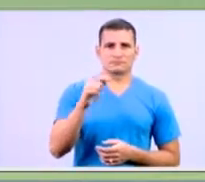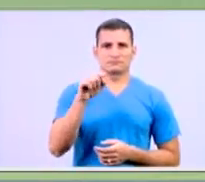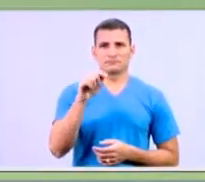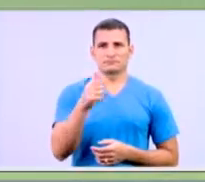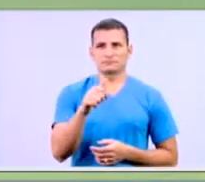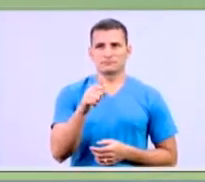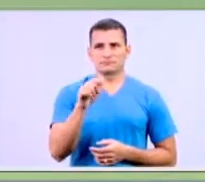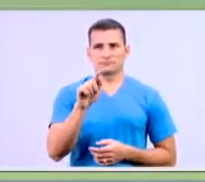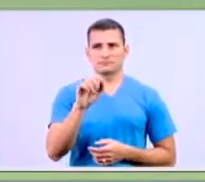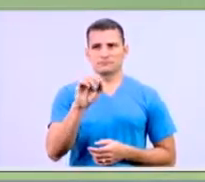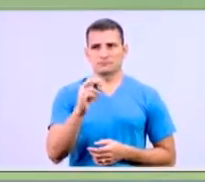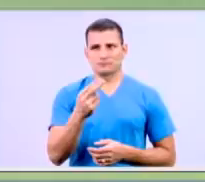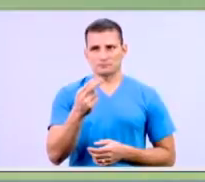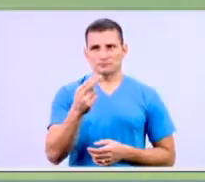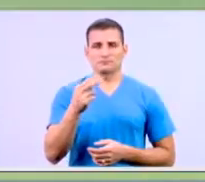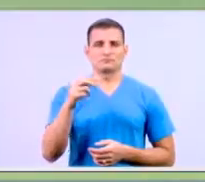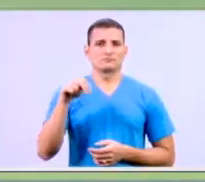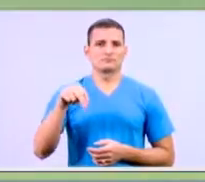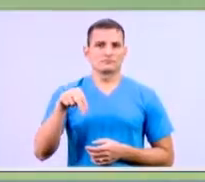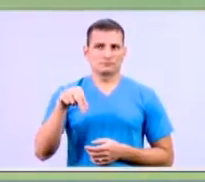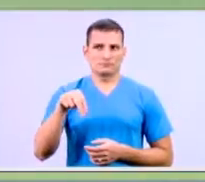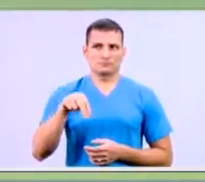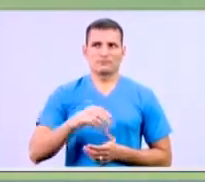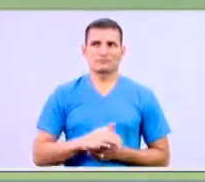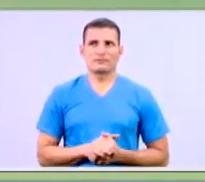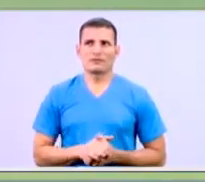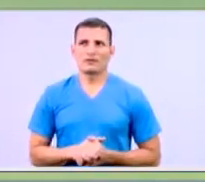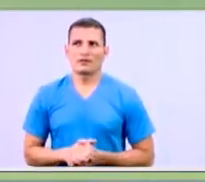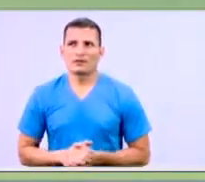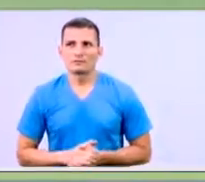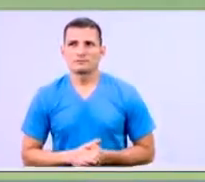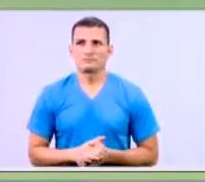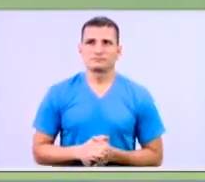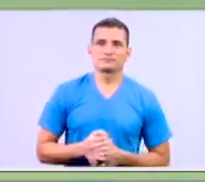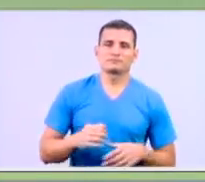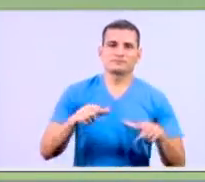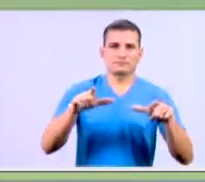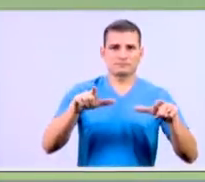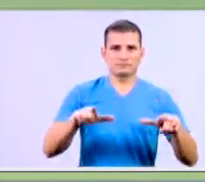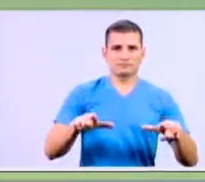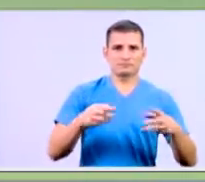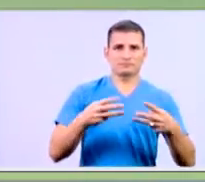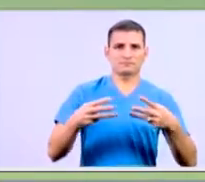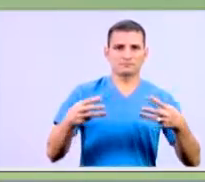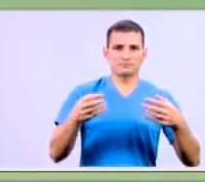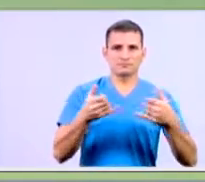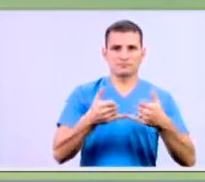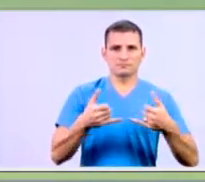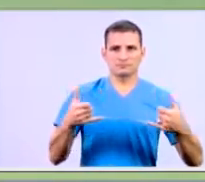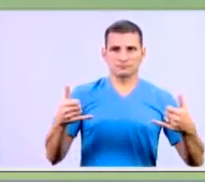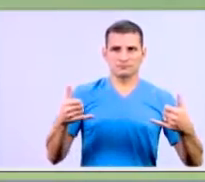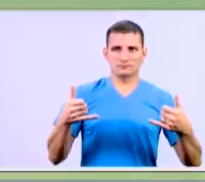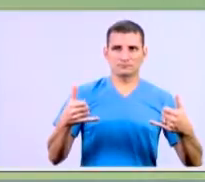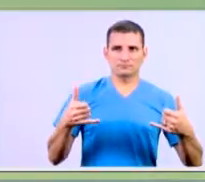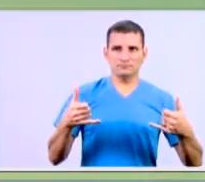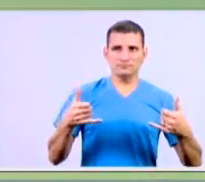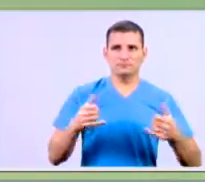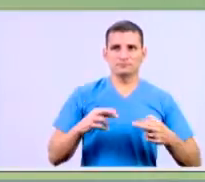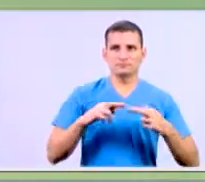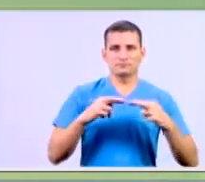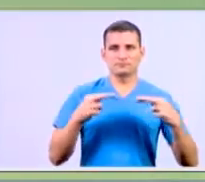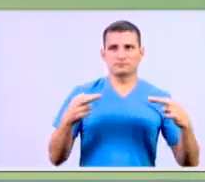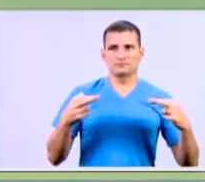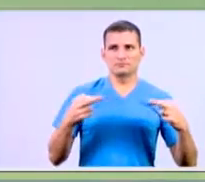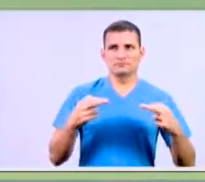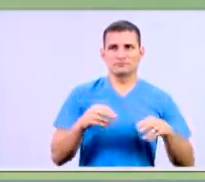802.11G ou N, né? E para a placa de rede com fio, né, que é por par trançado,